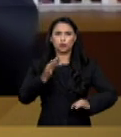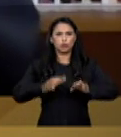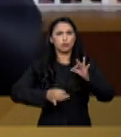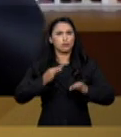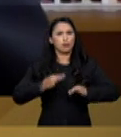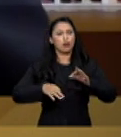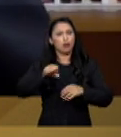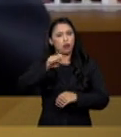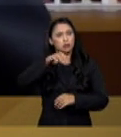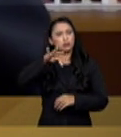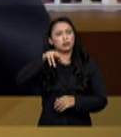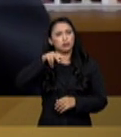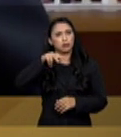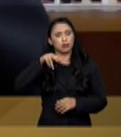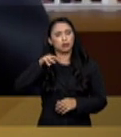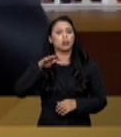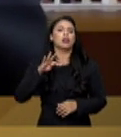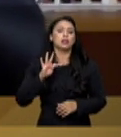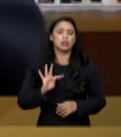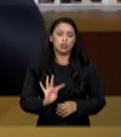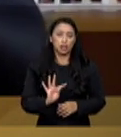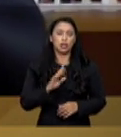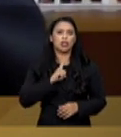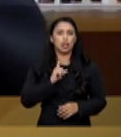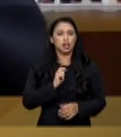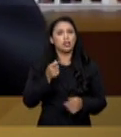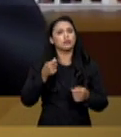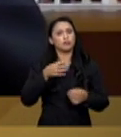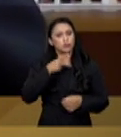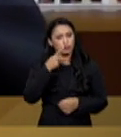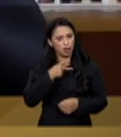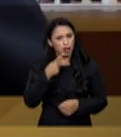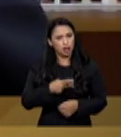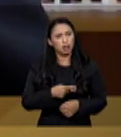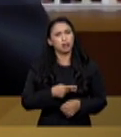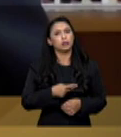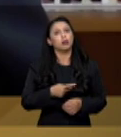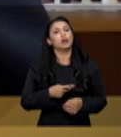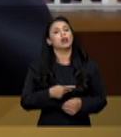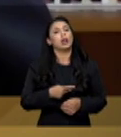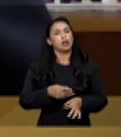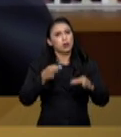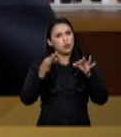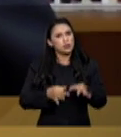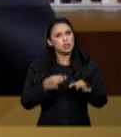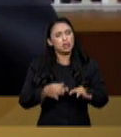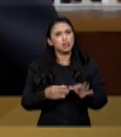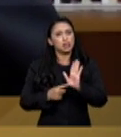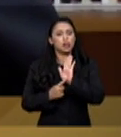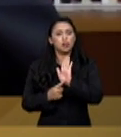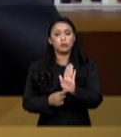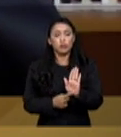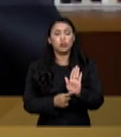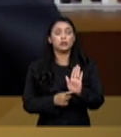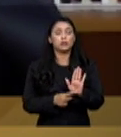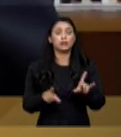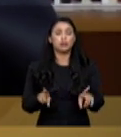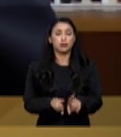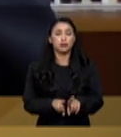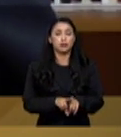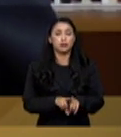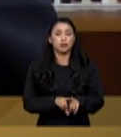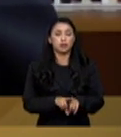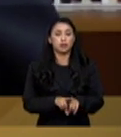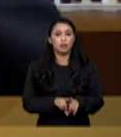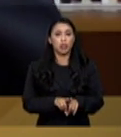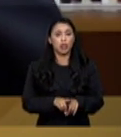Supremo Tribunal Federal afirmando precisamente este ponto, e aqui menciono brevemente a